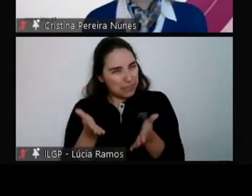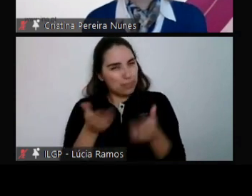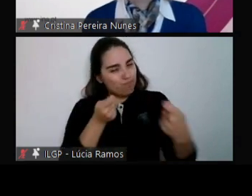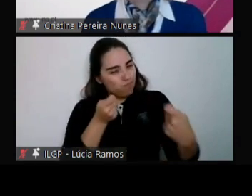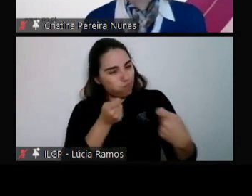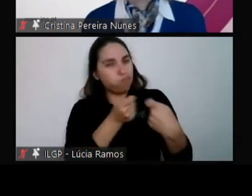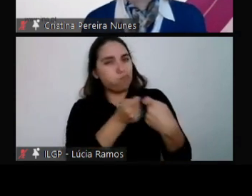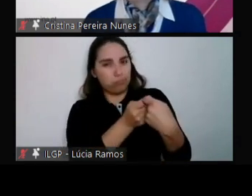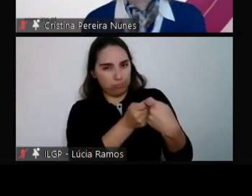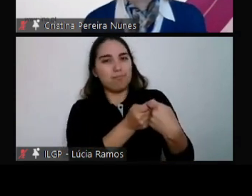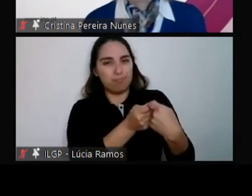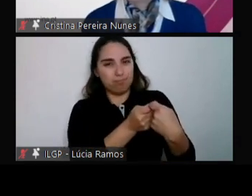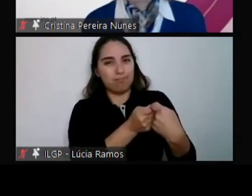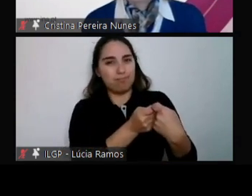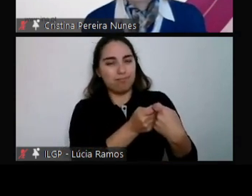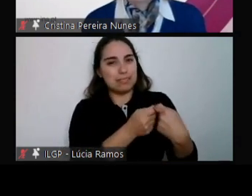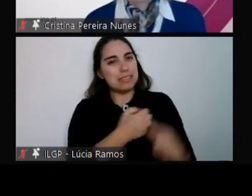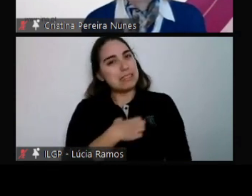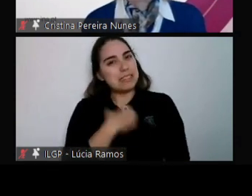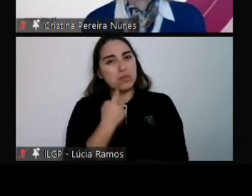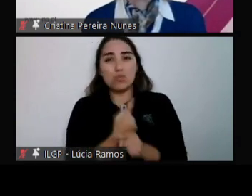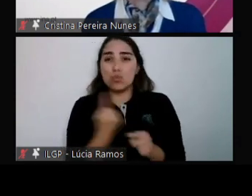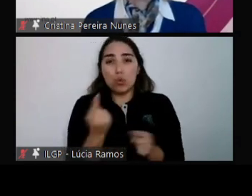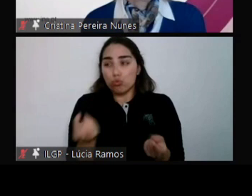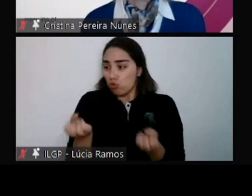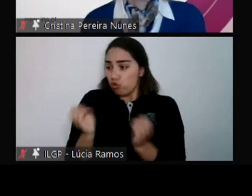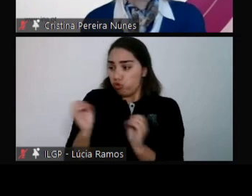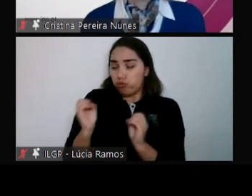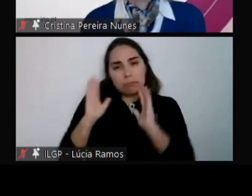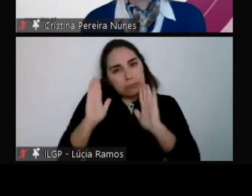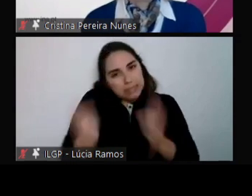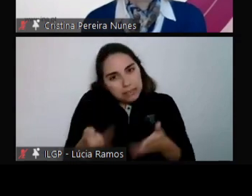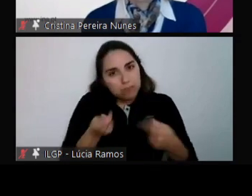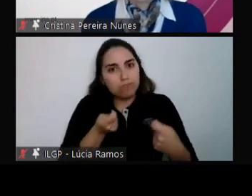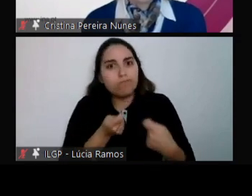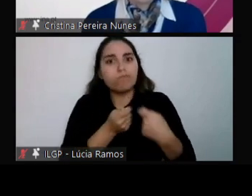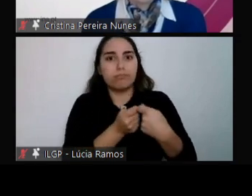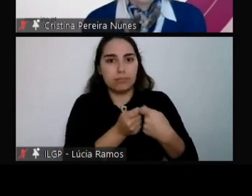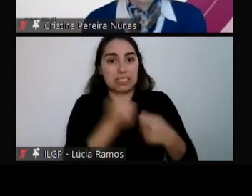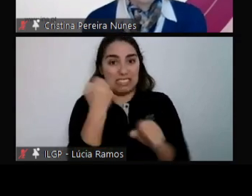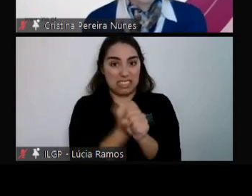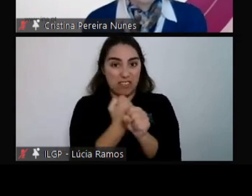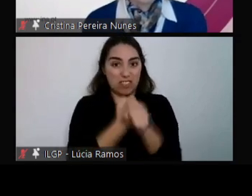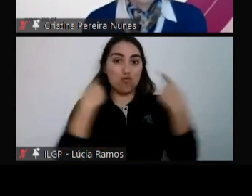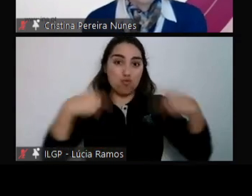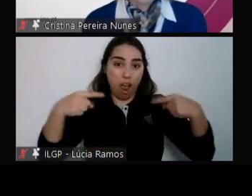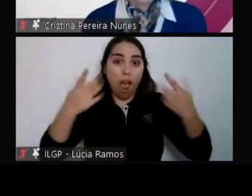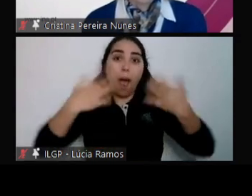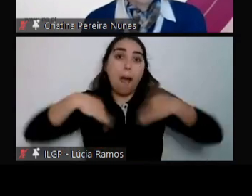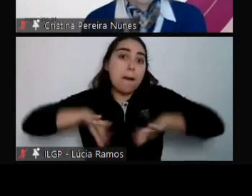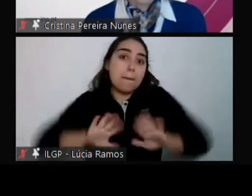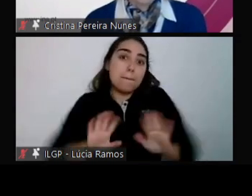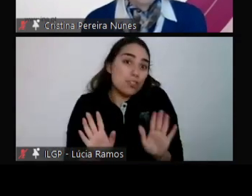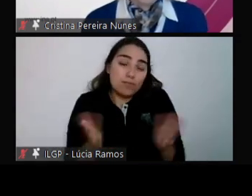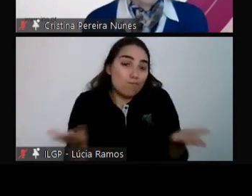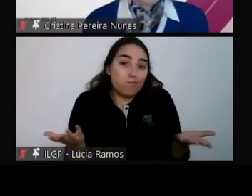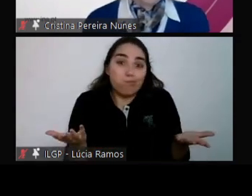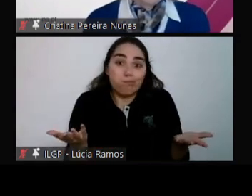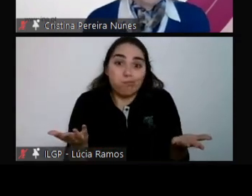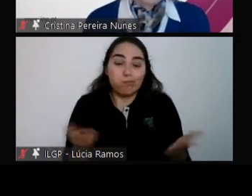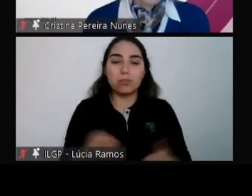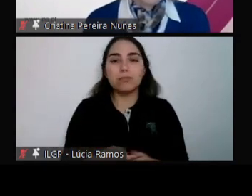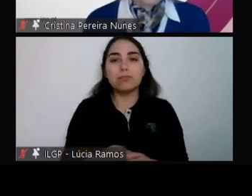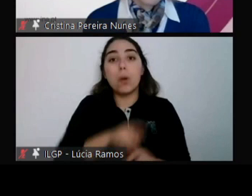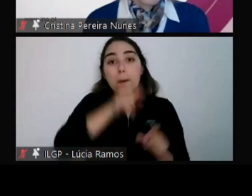digamos, as dores de não terem os recursos, ou então de terem os serviços e eles não estarem a ser usados como gostariam que fossem. Portanto, essas